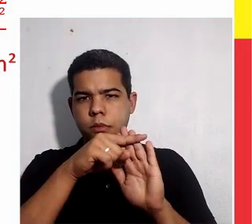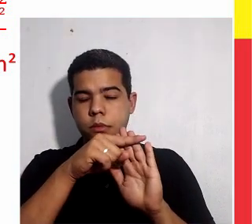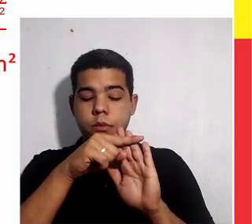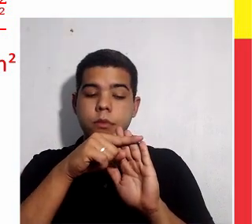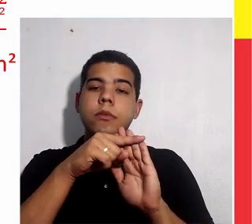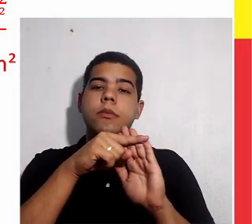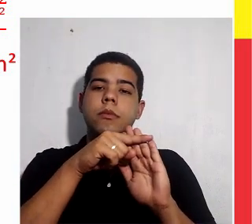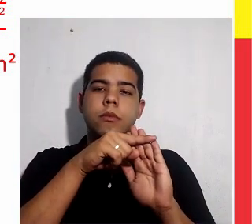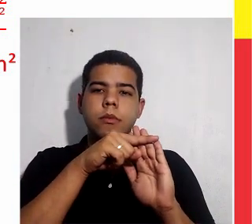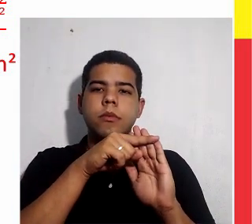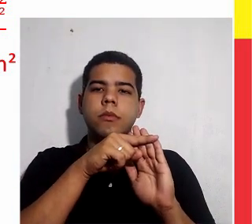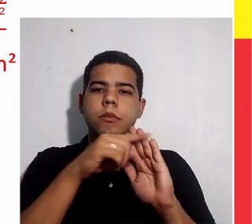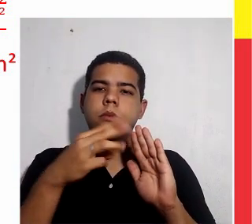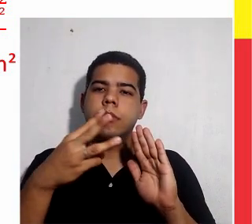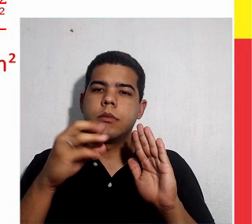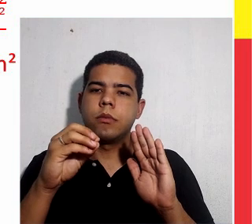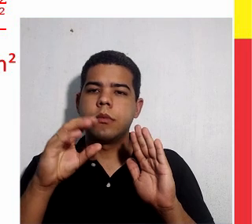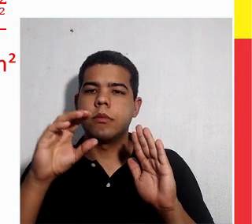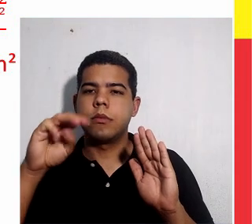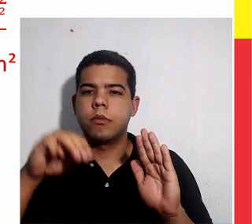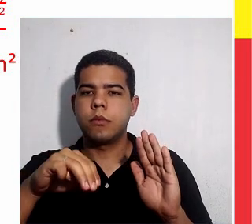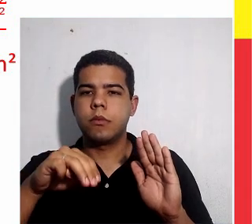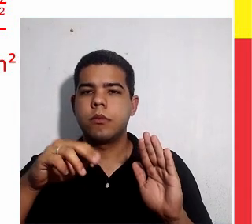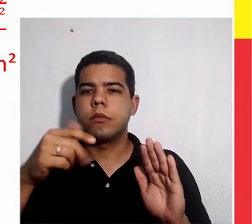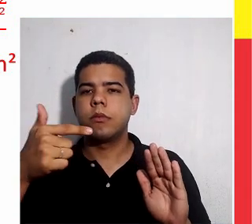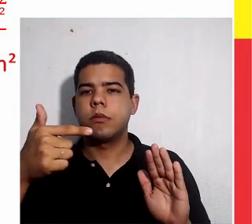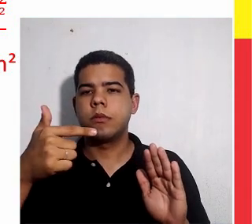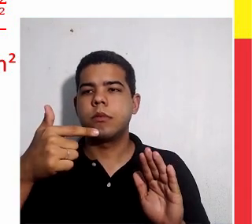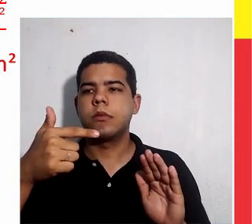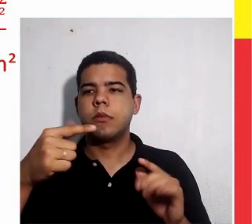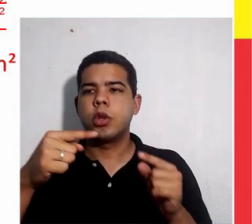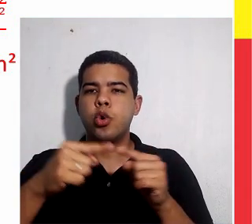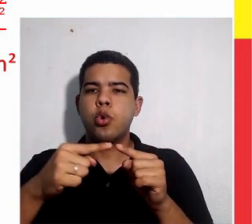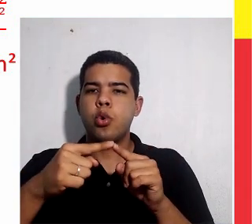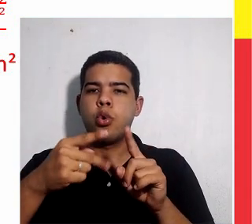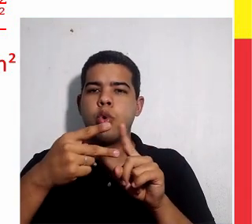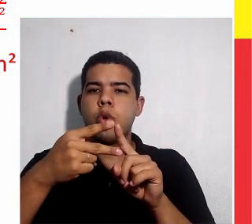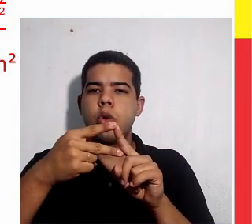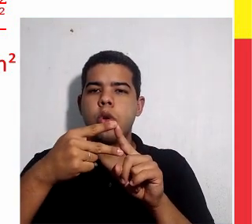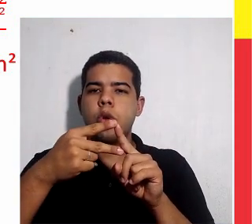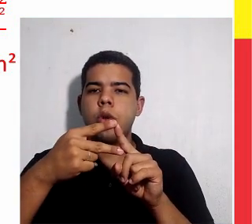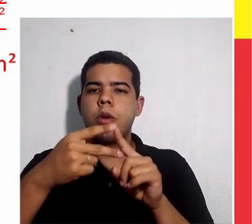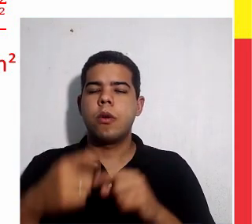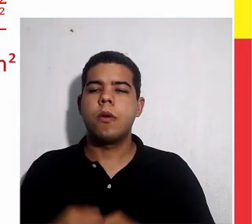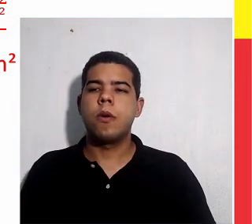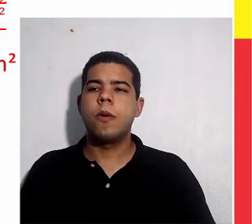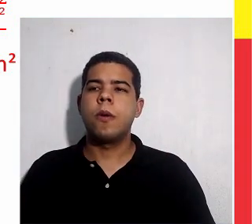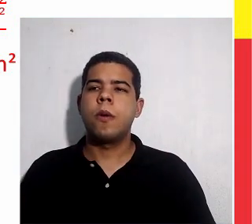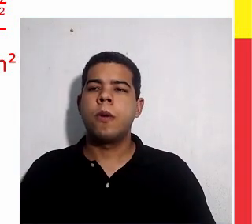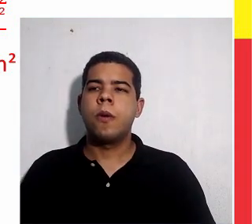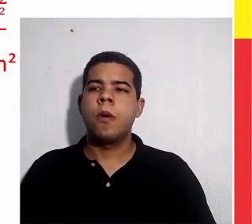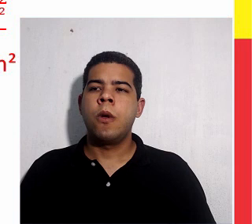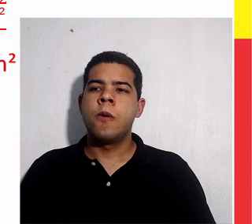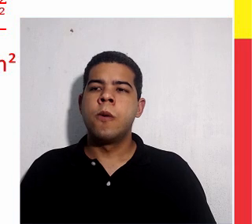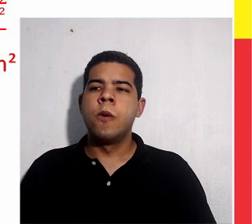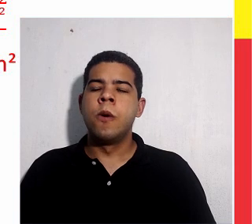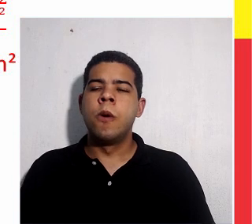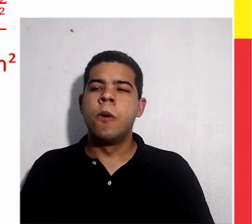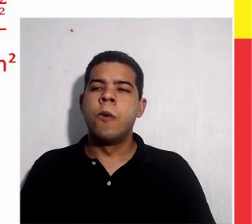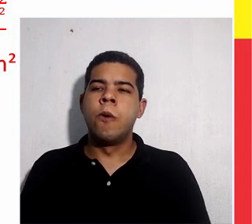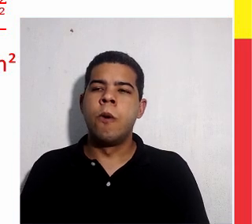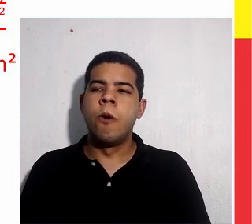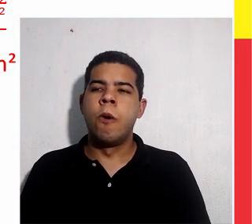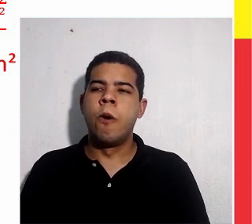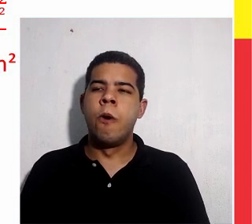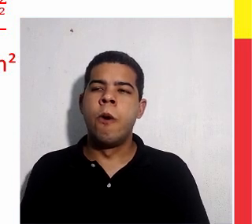vai subtrair os 30 centímetros quadrados que correspondem ao triângulo. E quando você faz